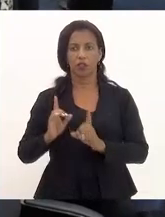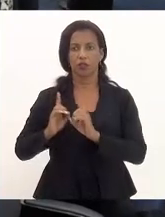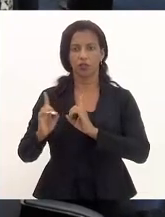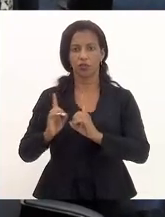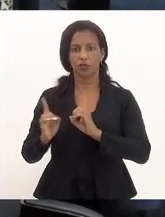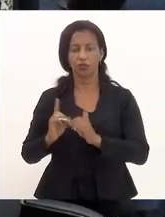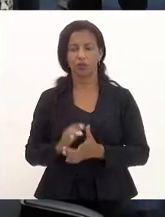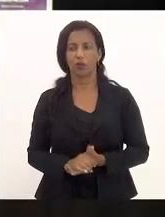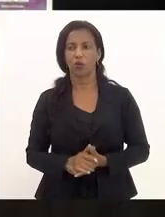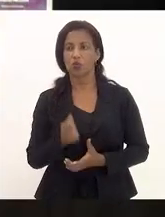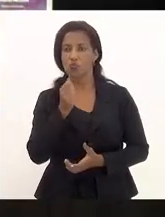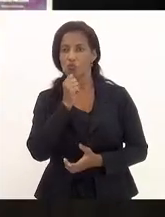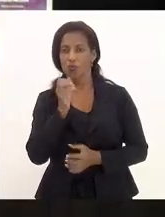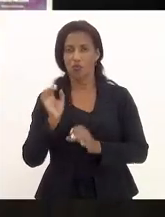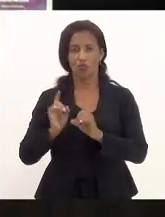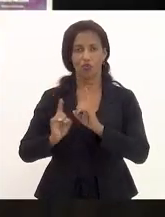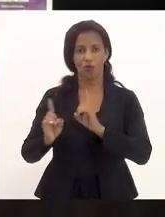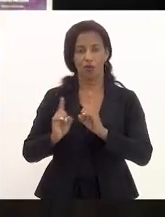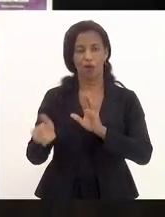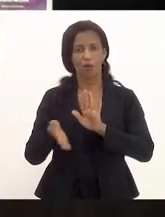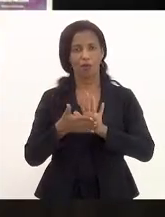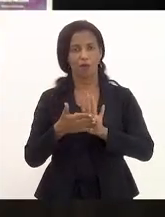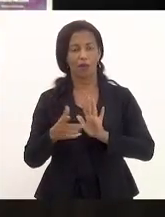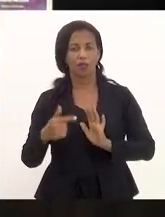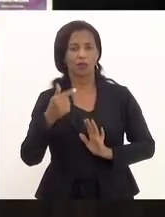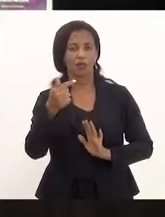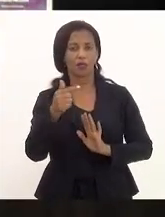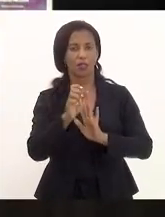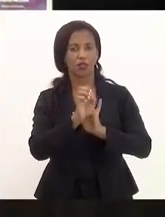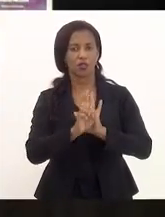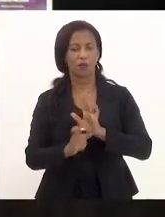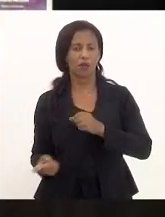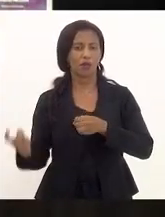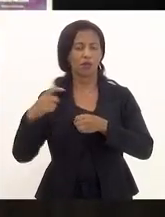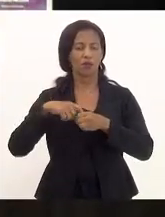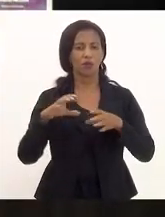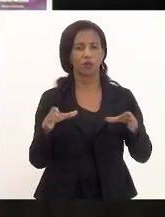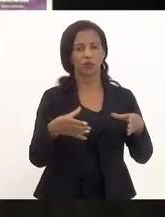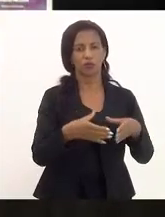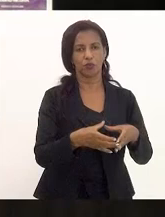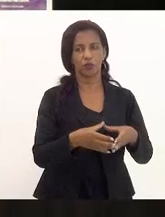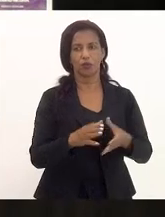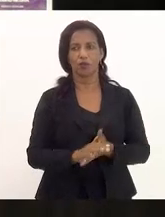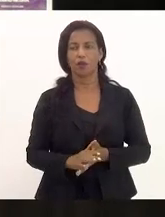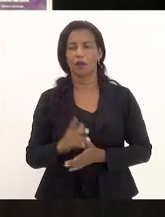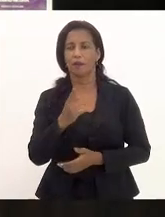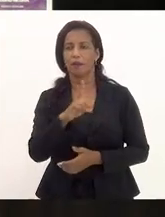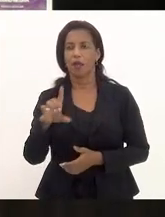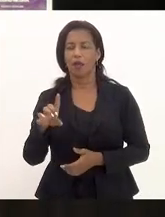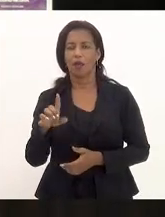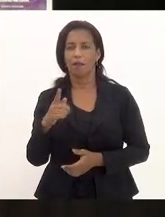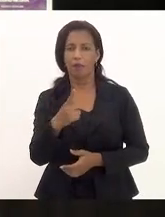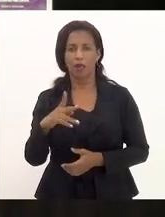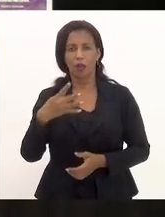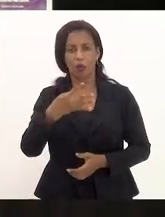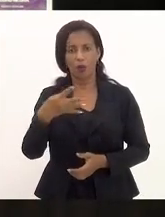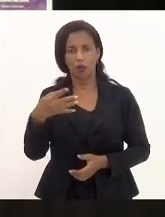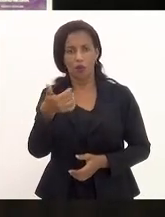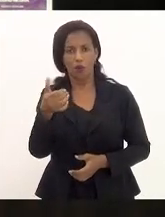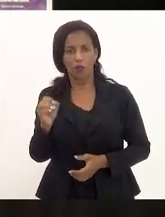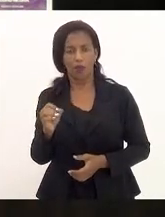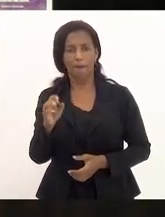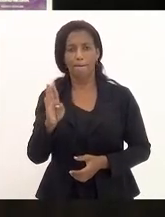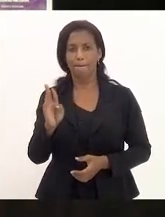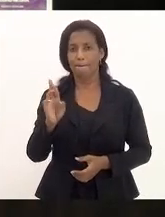discussão. Não havendo o que queira discutir, a presente proposta recebeu sete emendas e retorna às comissões. Projeto de Lei 44.10.21, de autoridade do